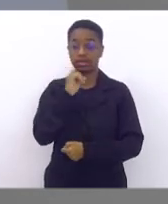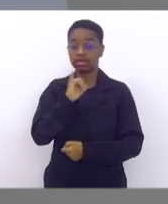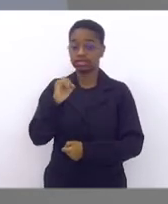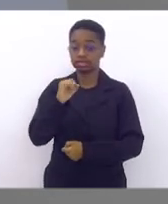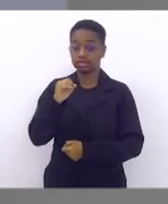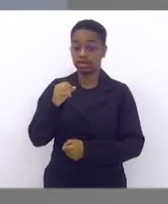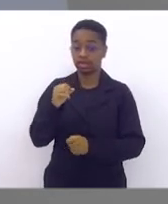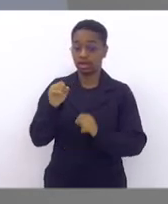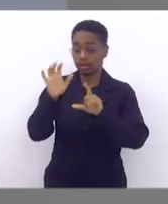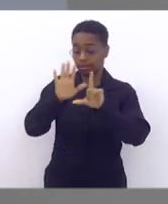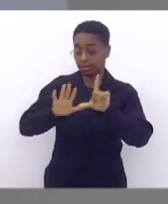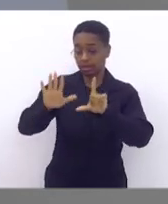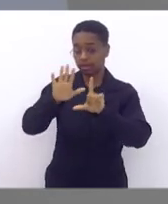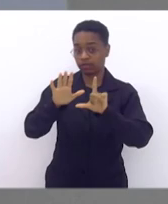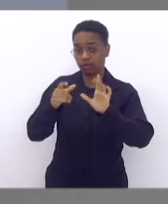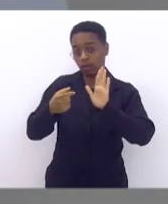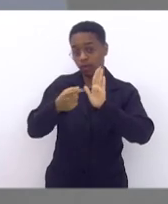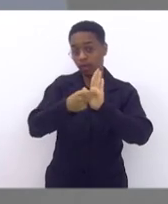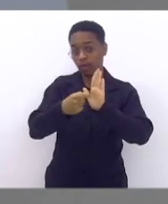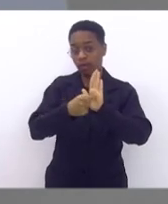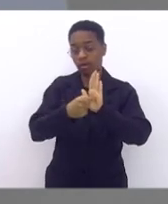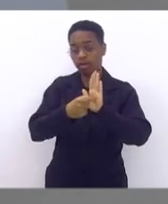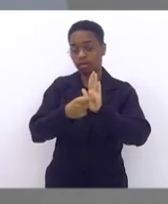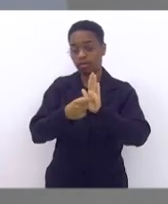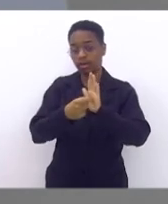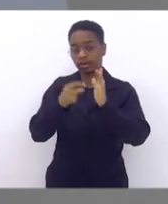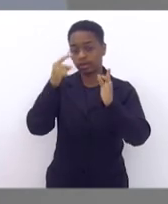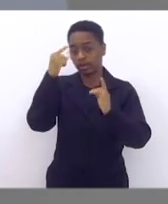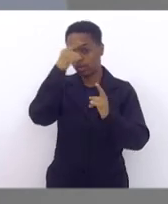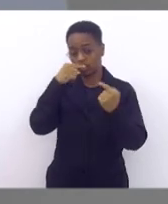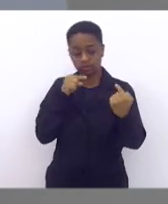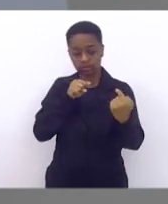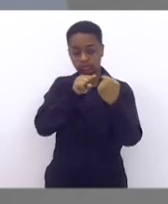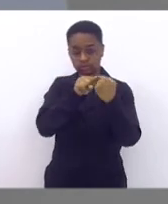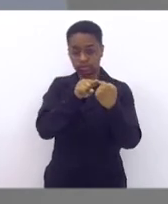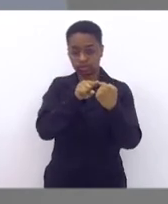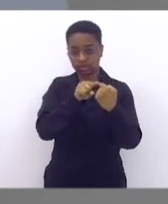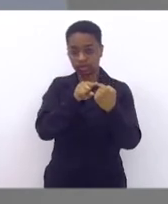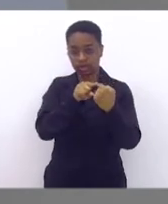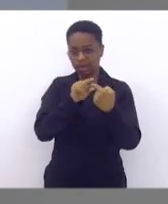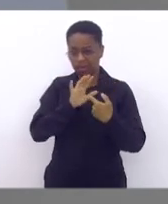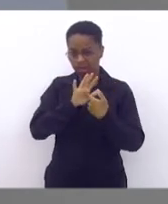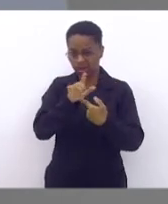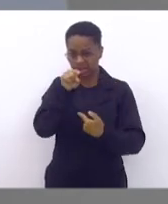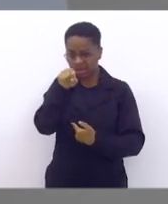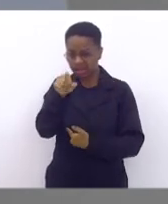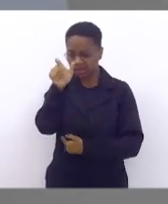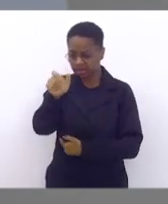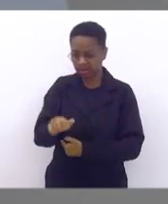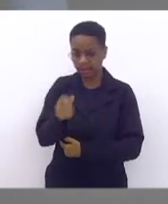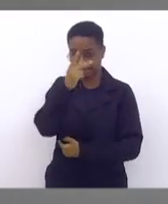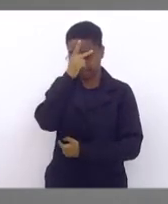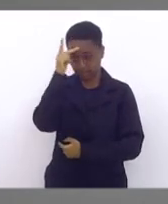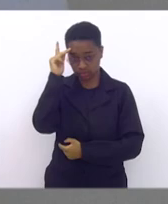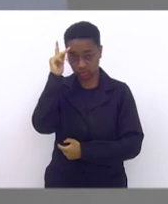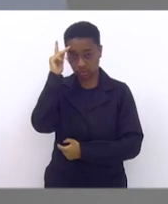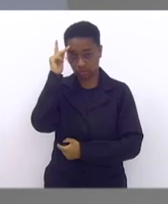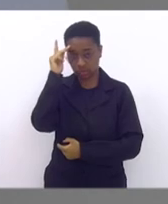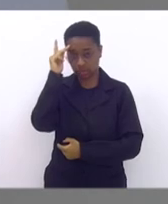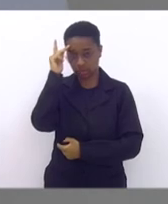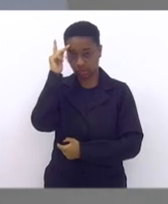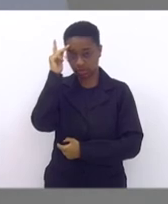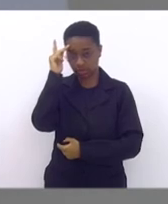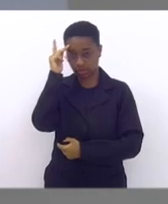software reconhece alguém, ele não está dizendo que aquela pessoa